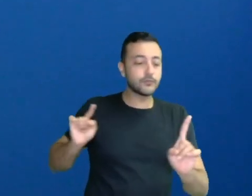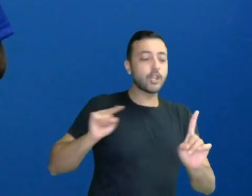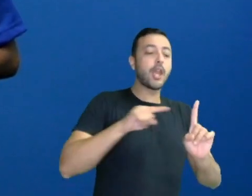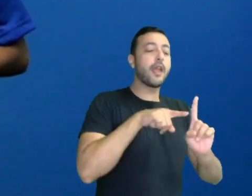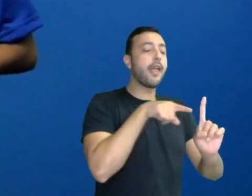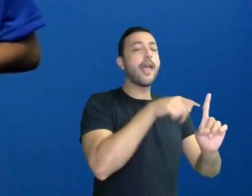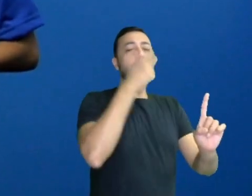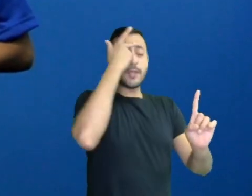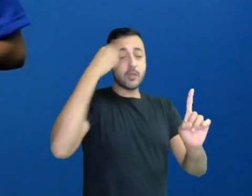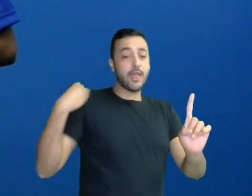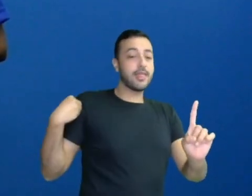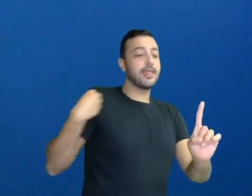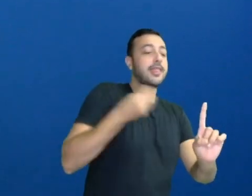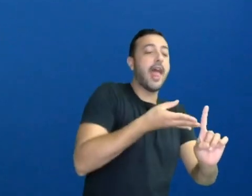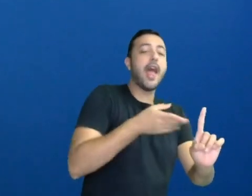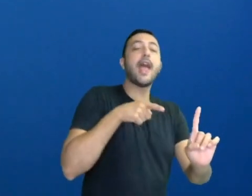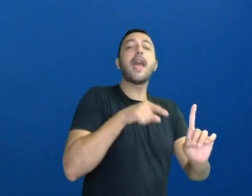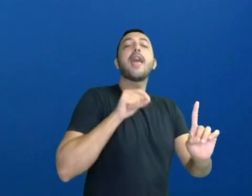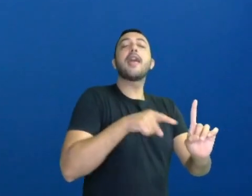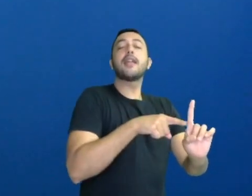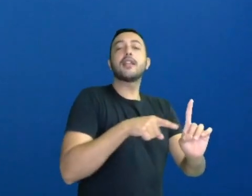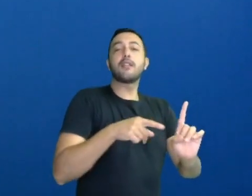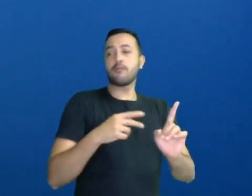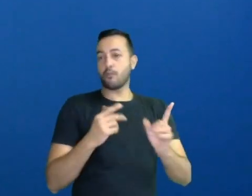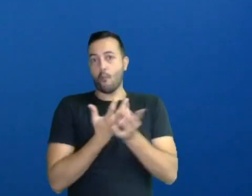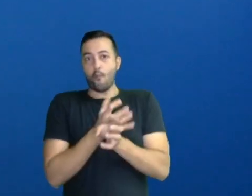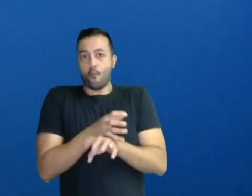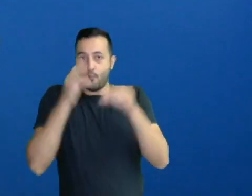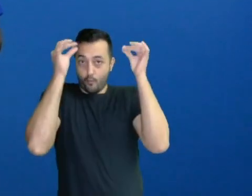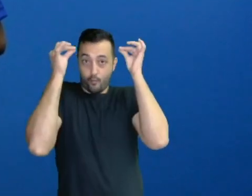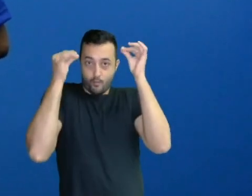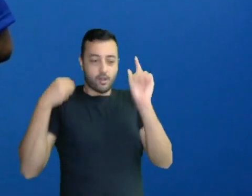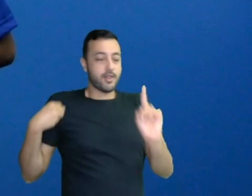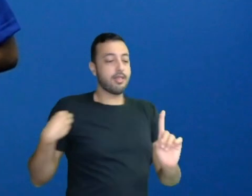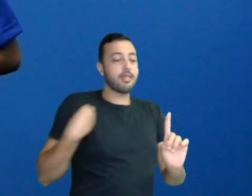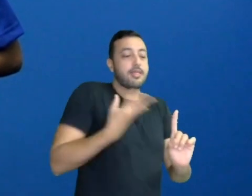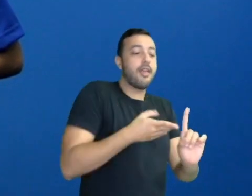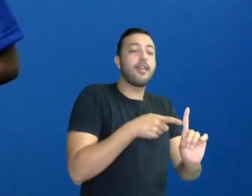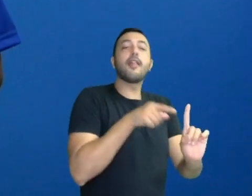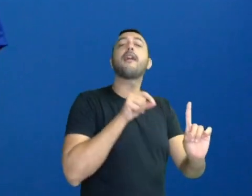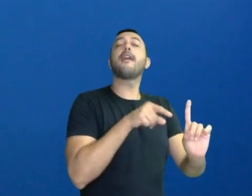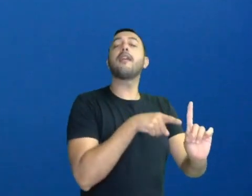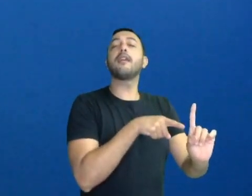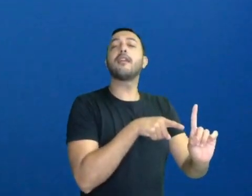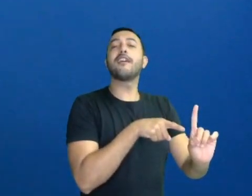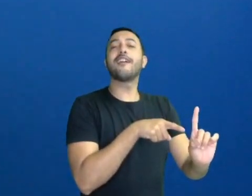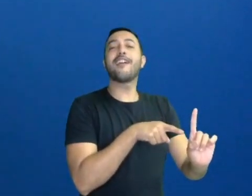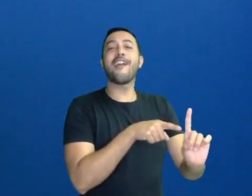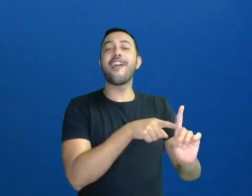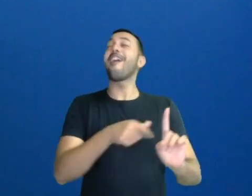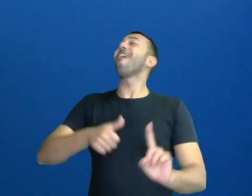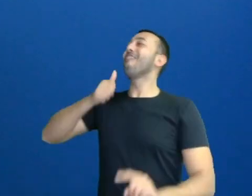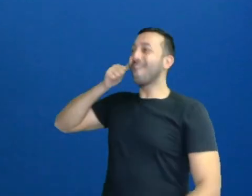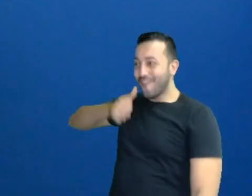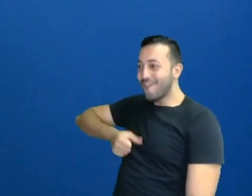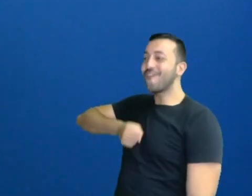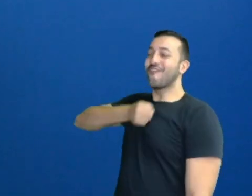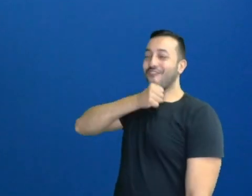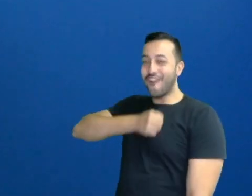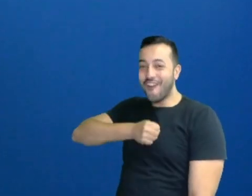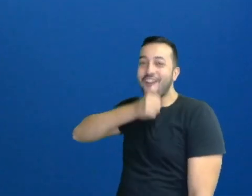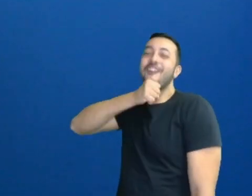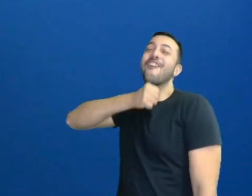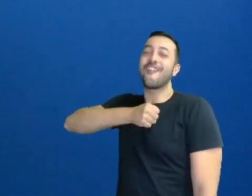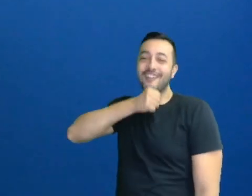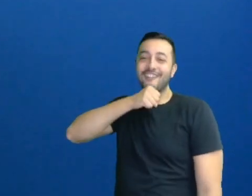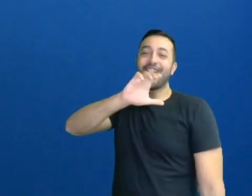este bilhete os senhores que ela escreveu esse bilhete para quem criança para vovó